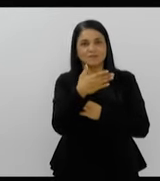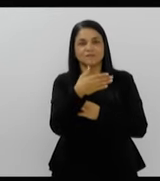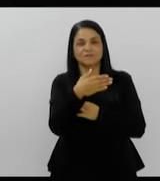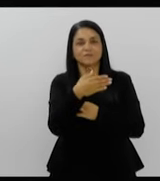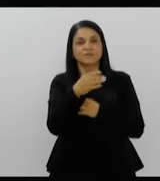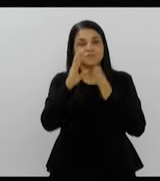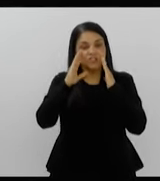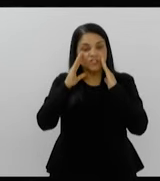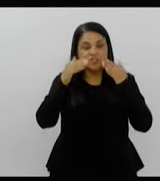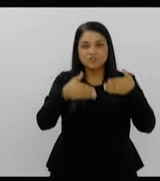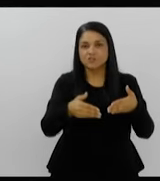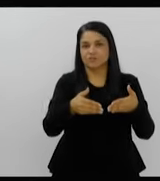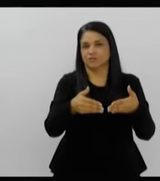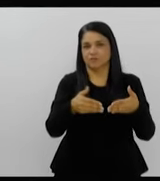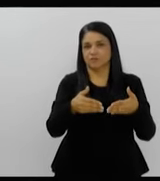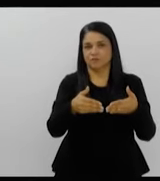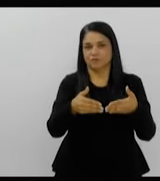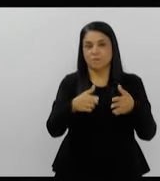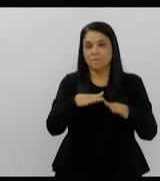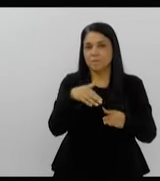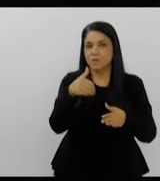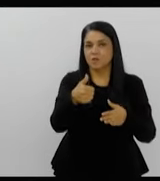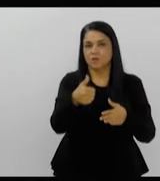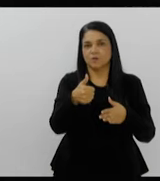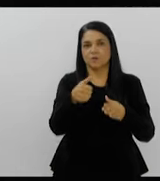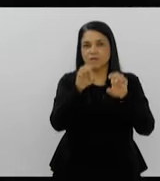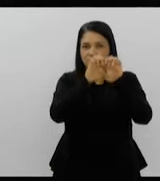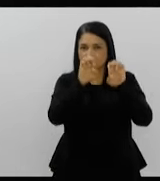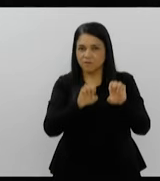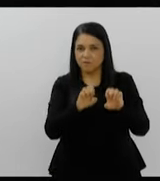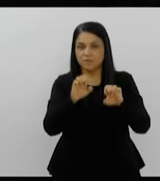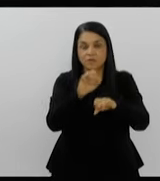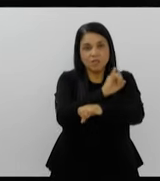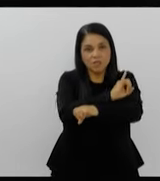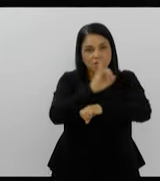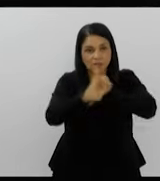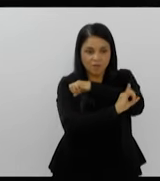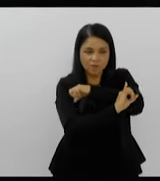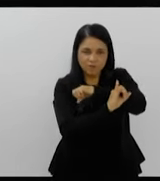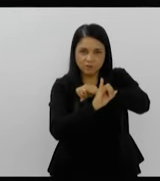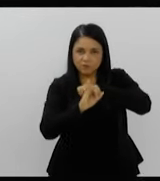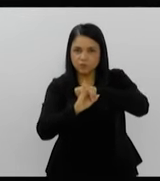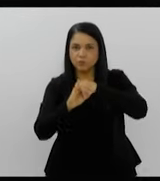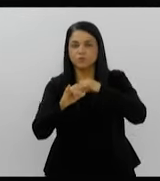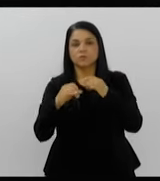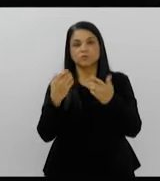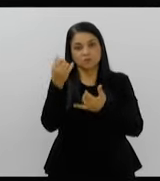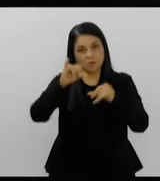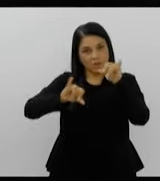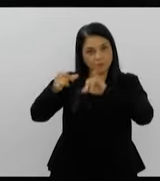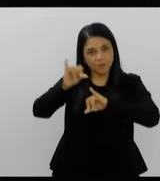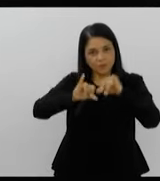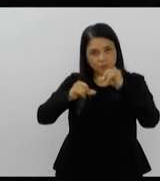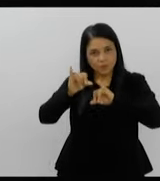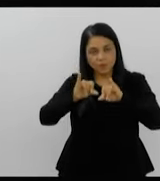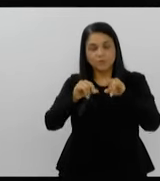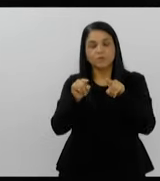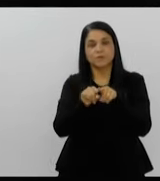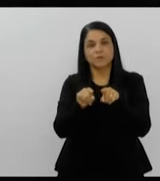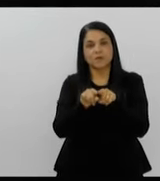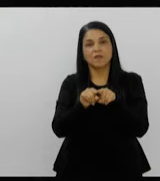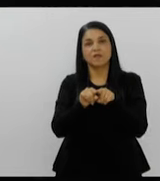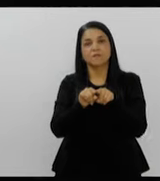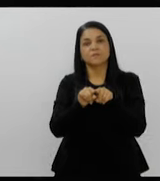especialmente direcionado para melhoria das infraestrutura físicas dos laboratórios, além